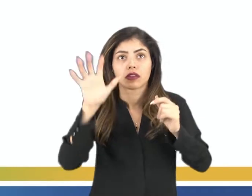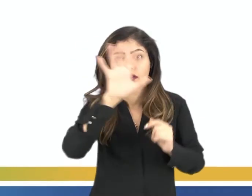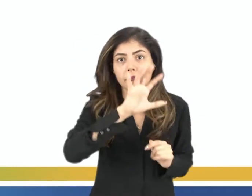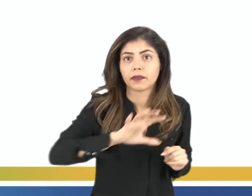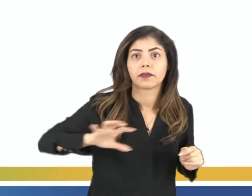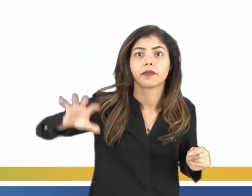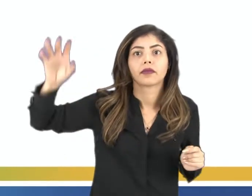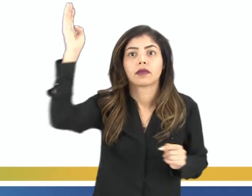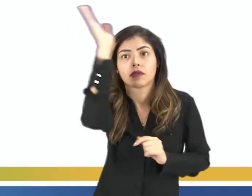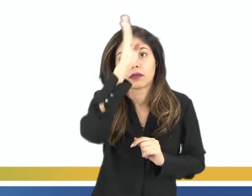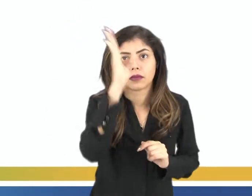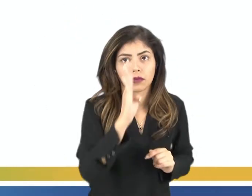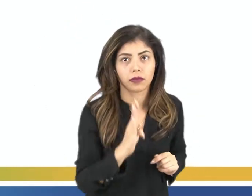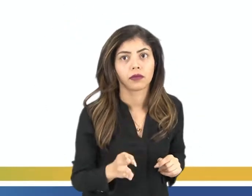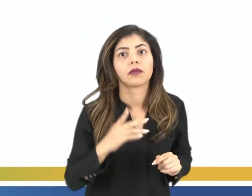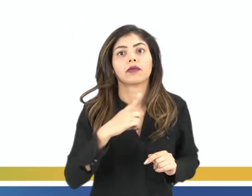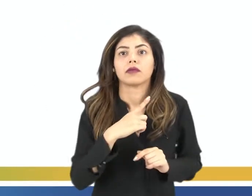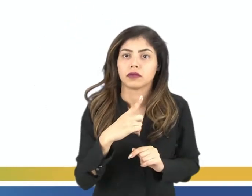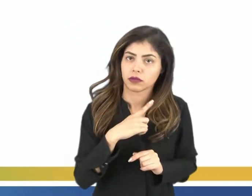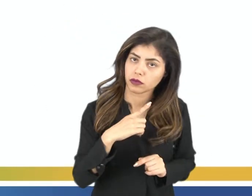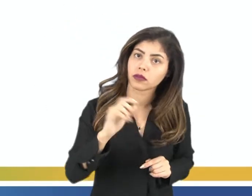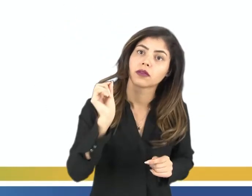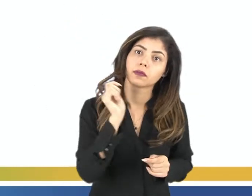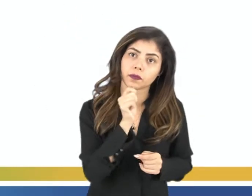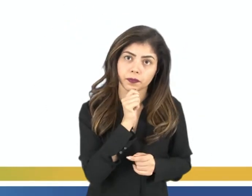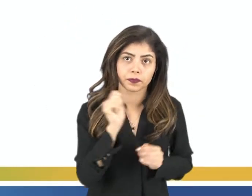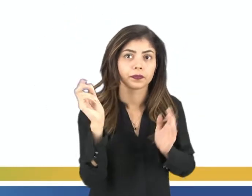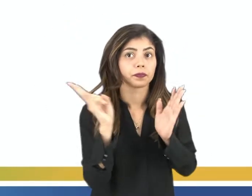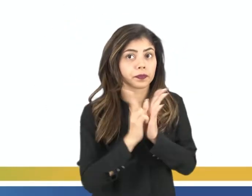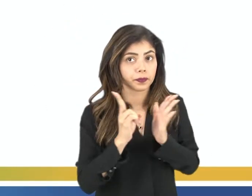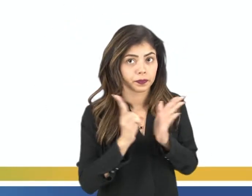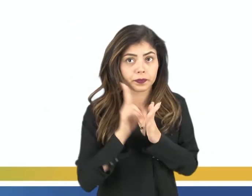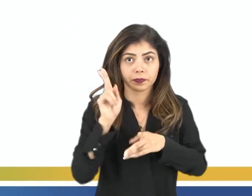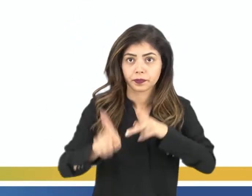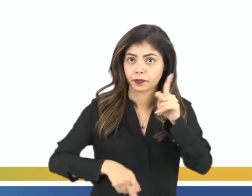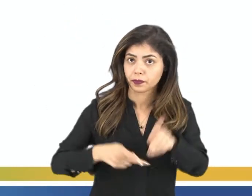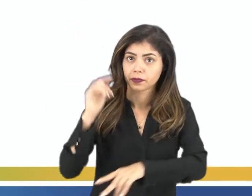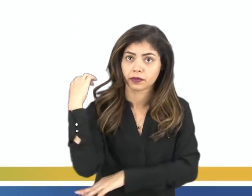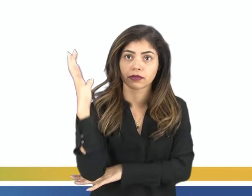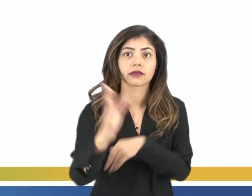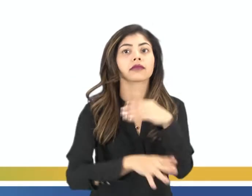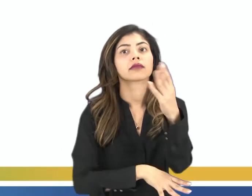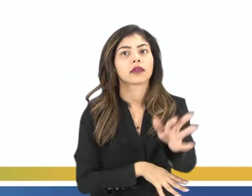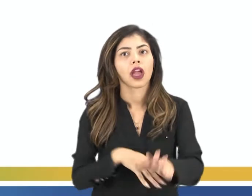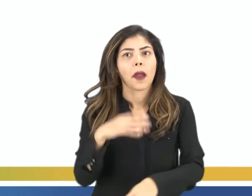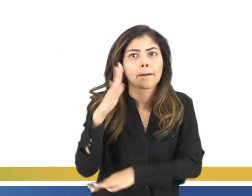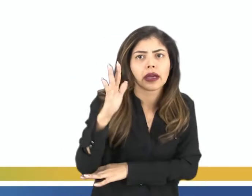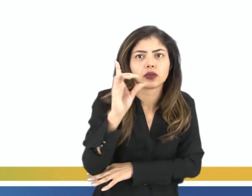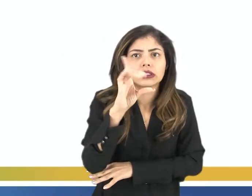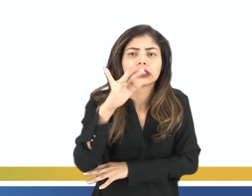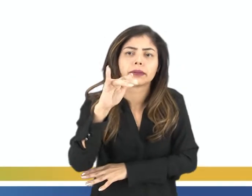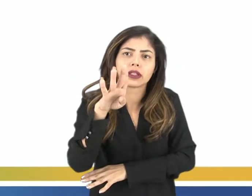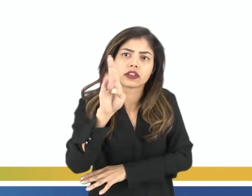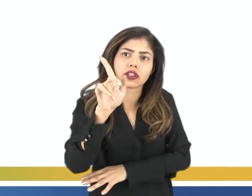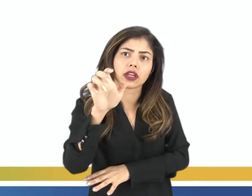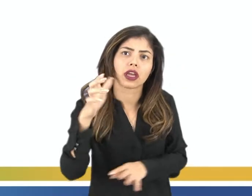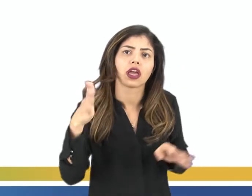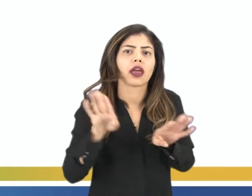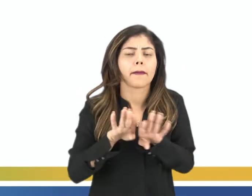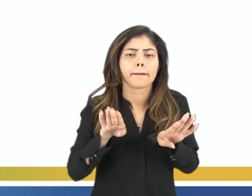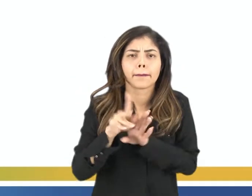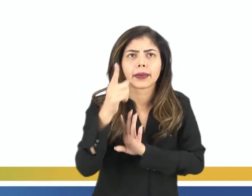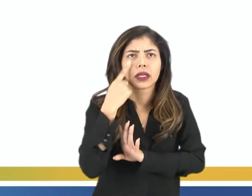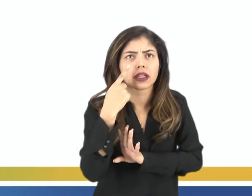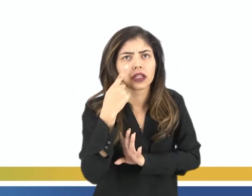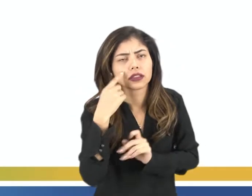parte do Brasil, né, tinha esses povos das florestas. E pelo censo do IBGE de 2010, podemos